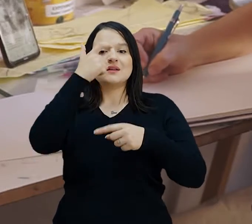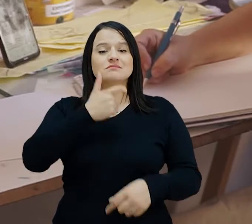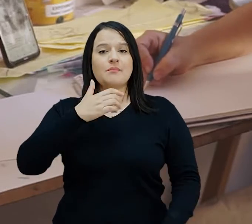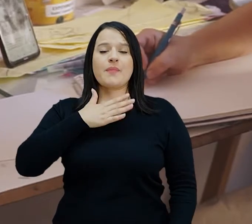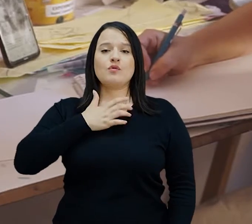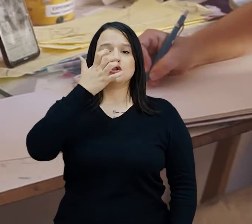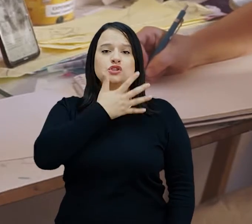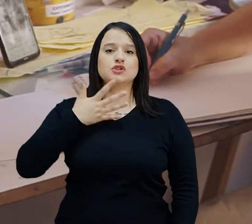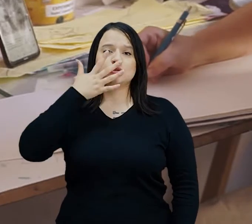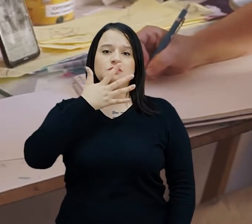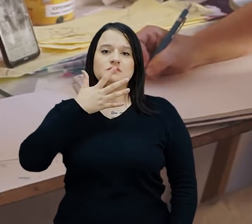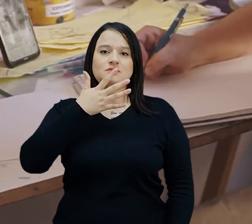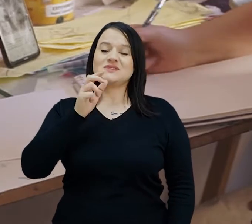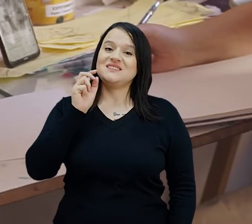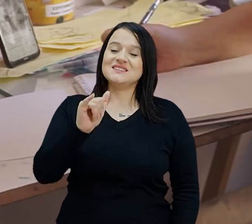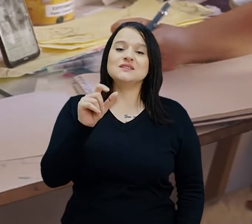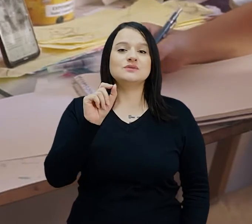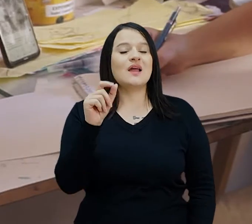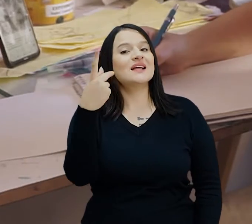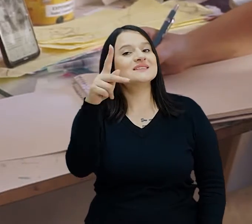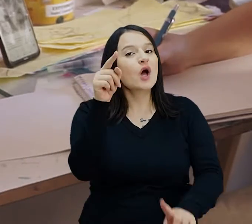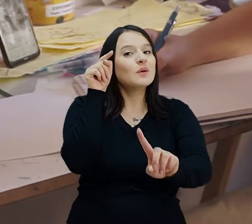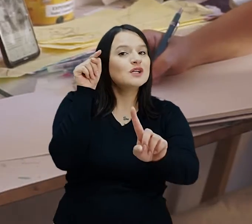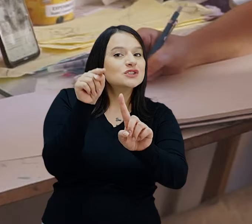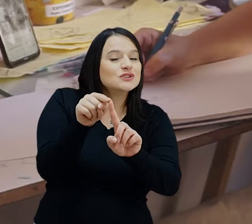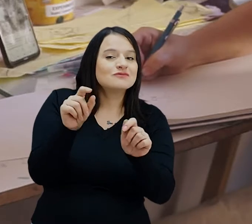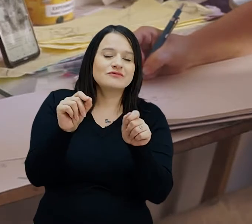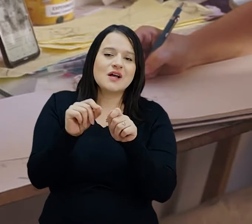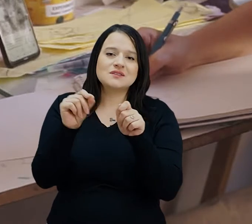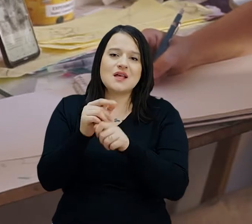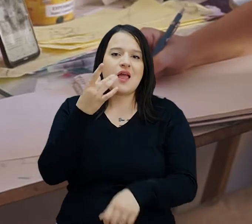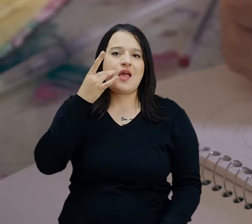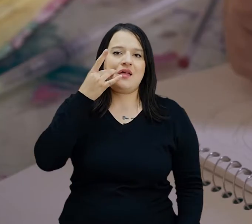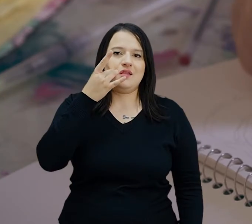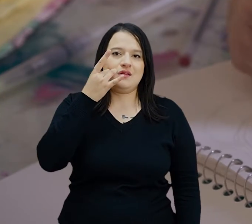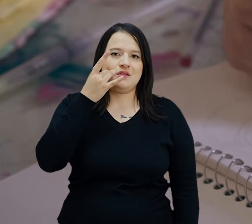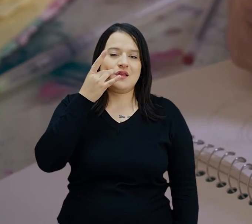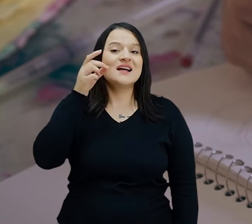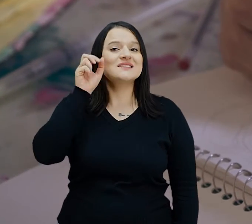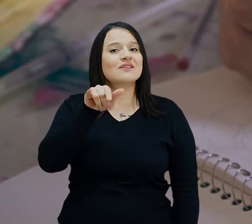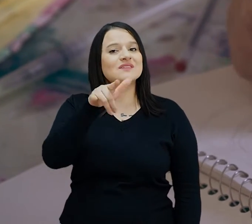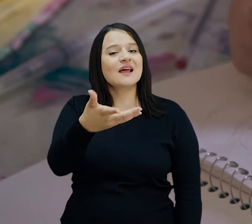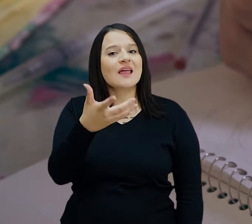faz parte de você ter um estilo próprio. A menos que seja o seu objetivo